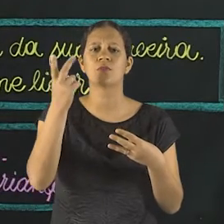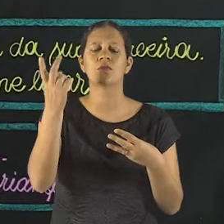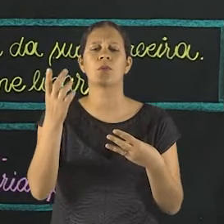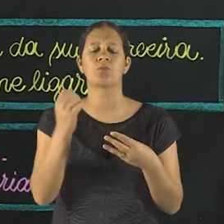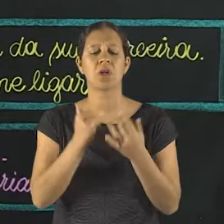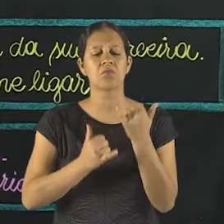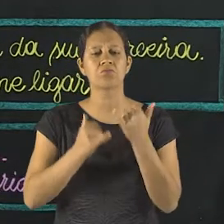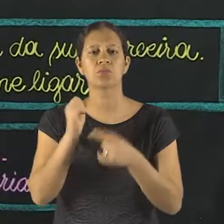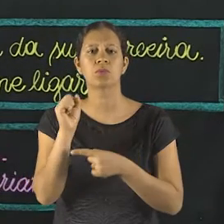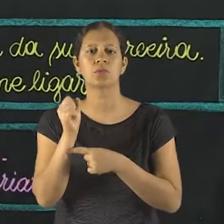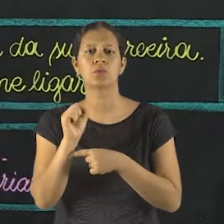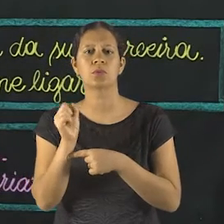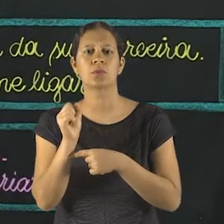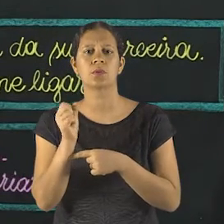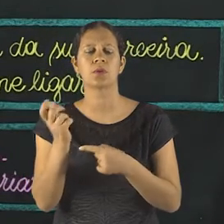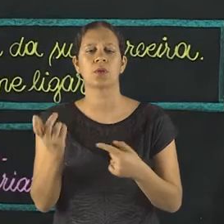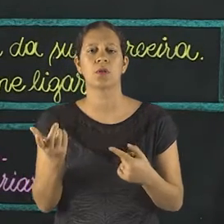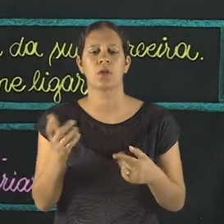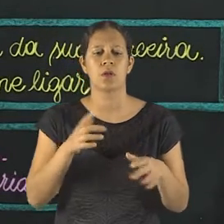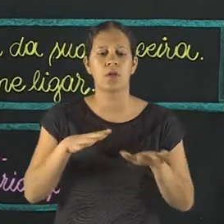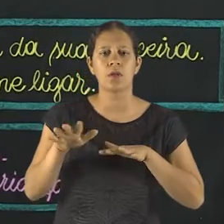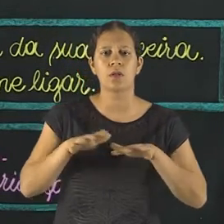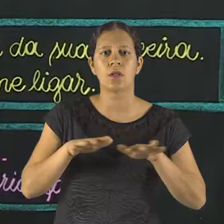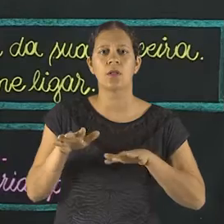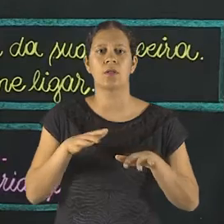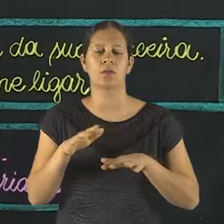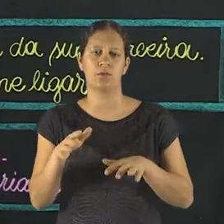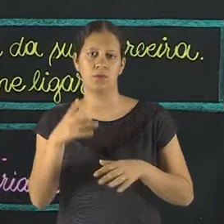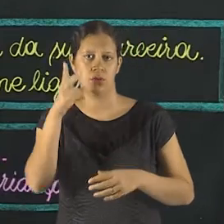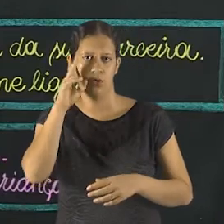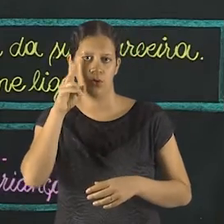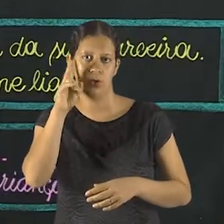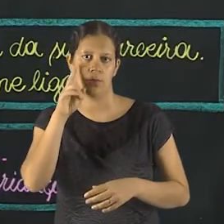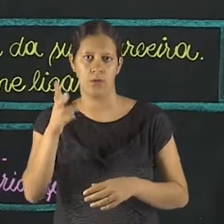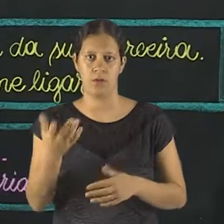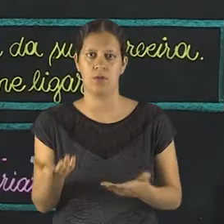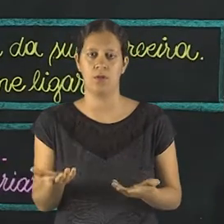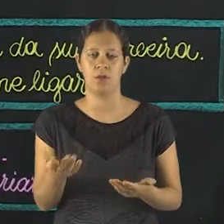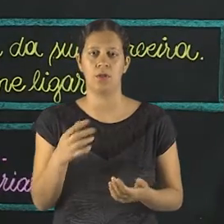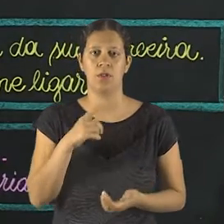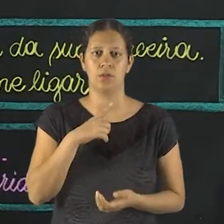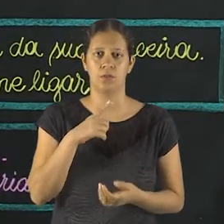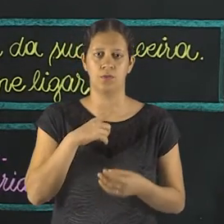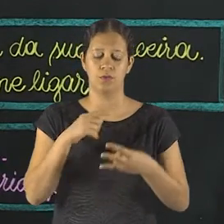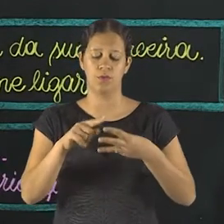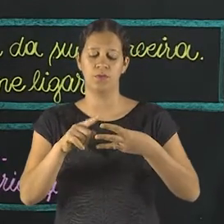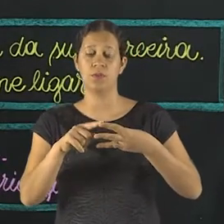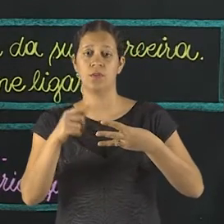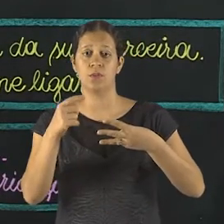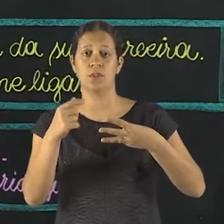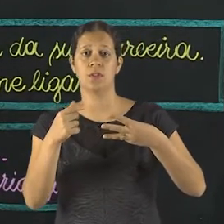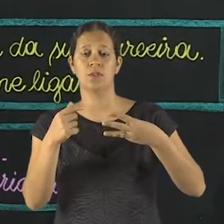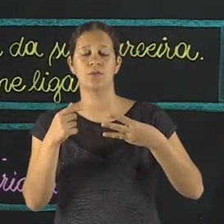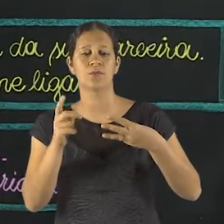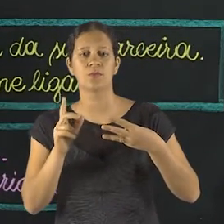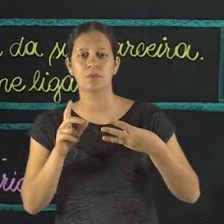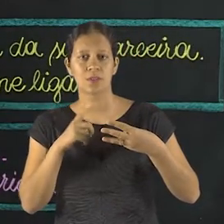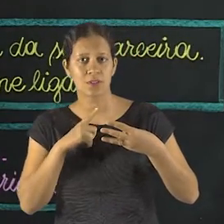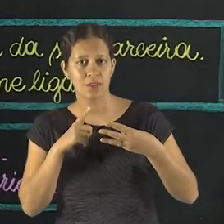de substantivo, porque ele se refere à ação de recordar. Então, nesse caso, o infinitivo muitas